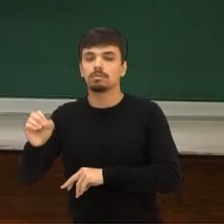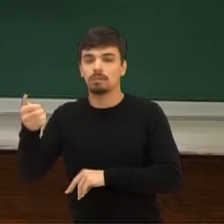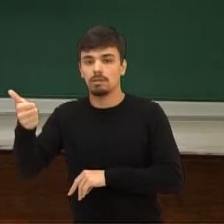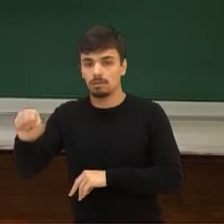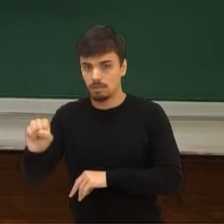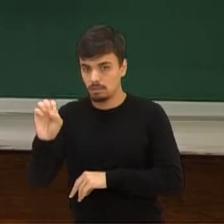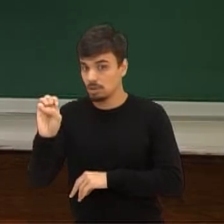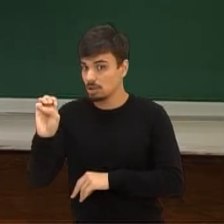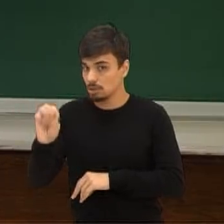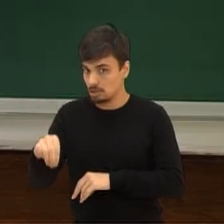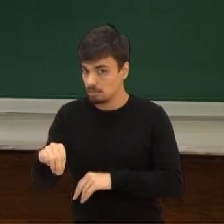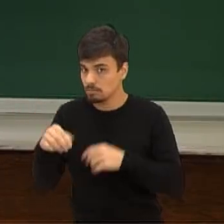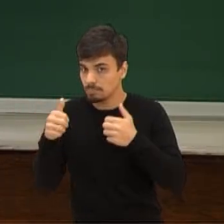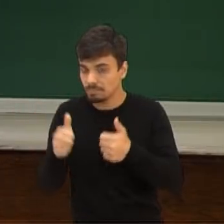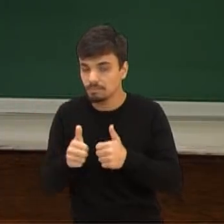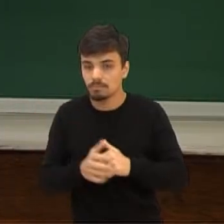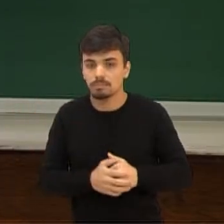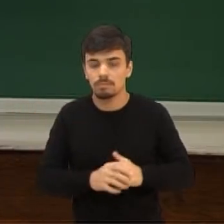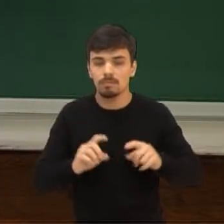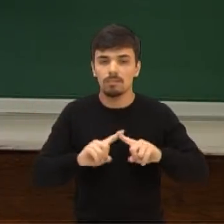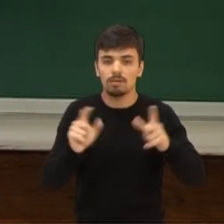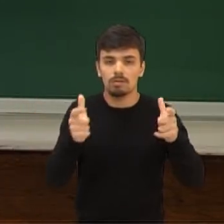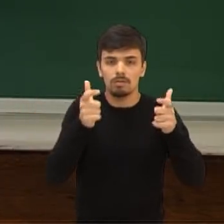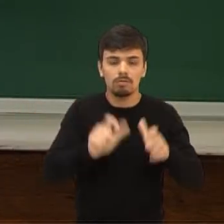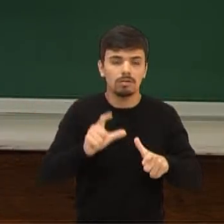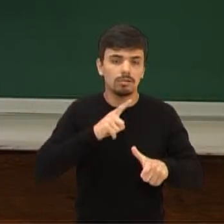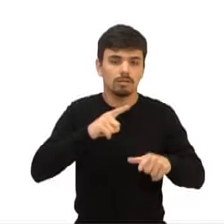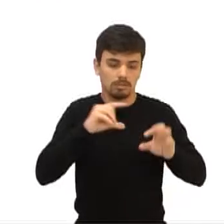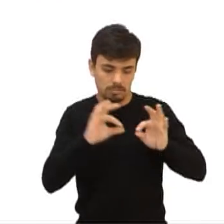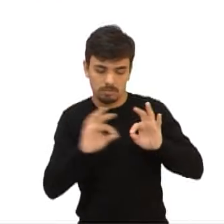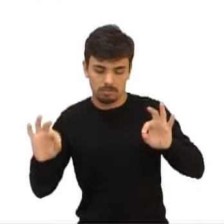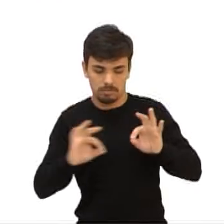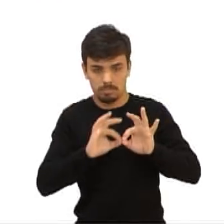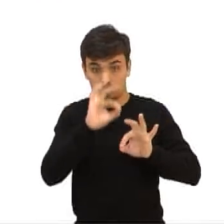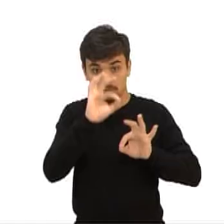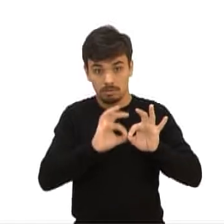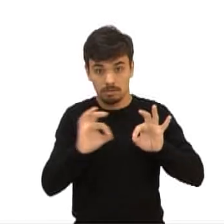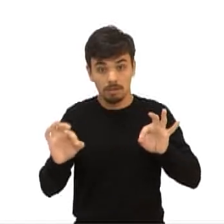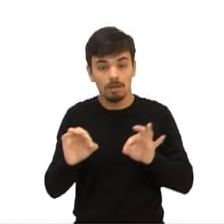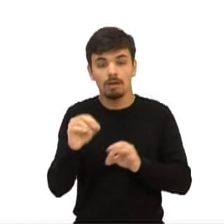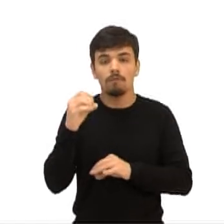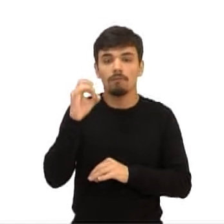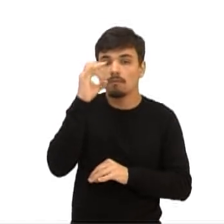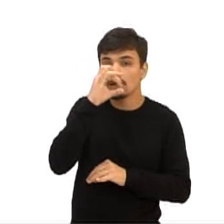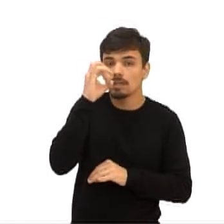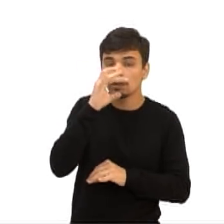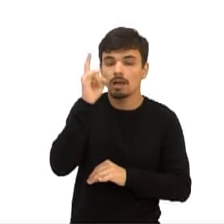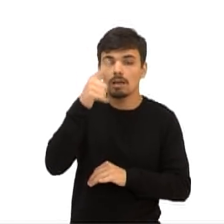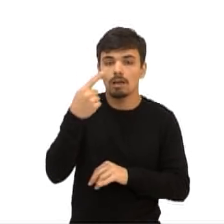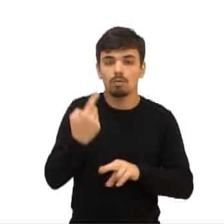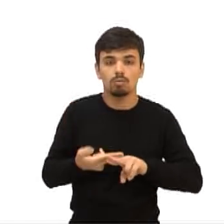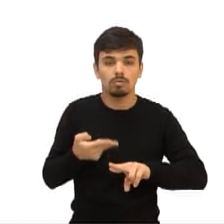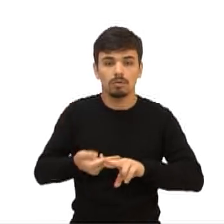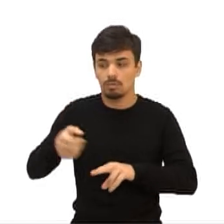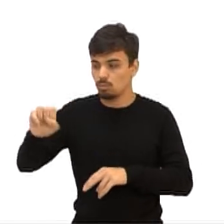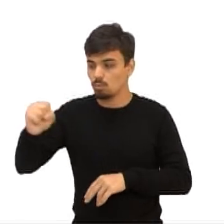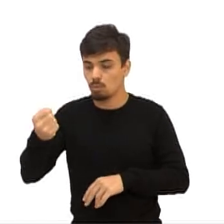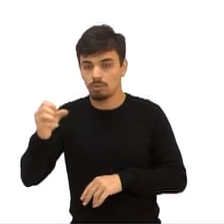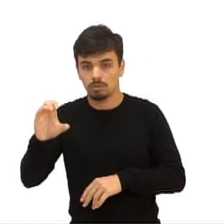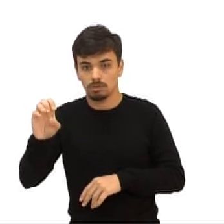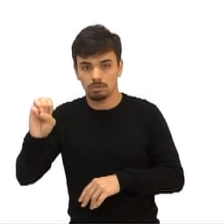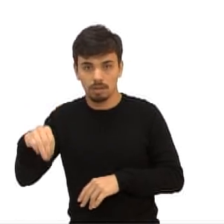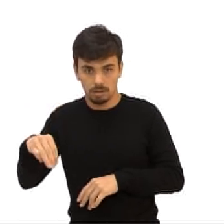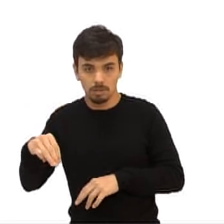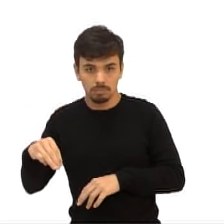ok? Aonde tem aqui a medida em verdinho, nós usamos 8 centímetros para